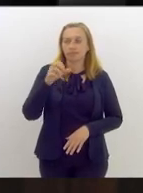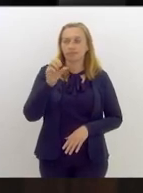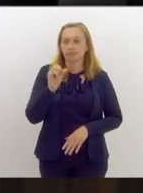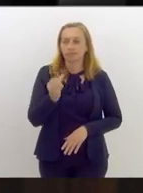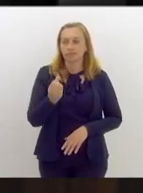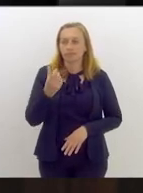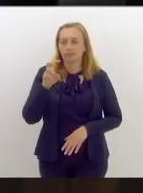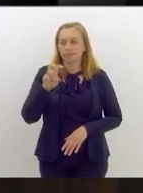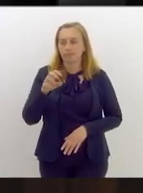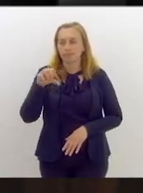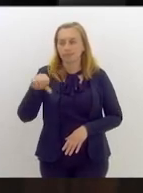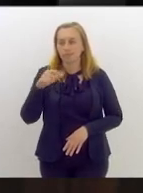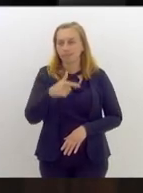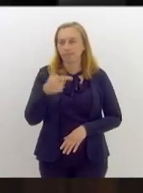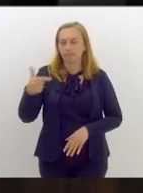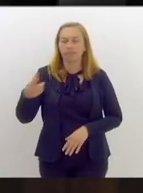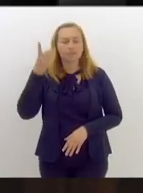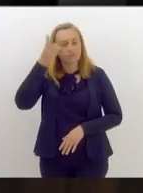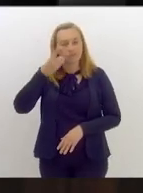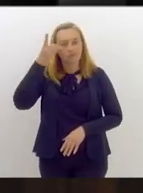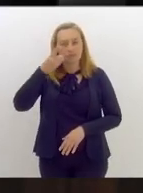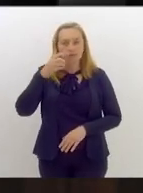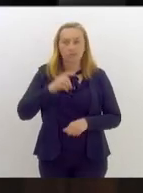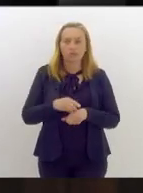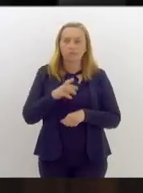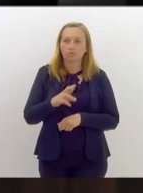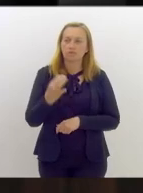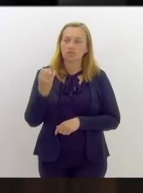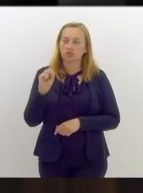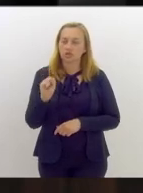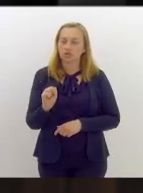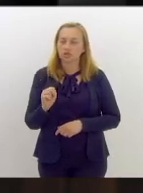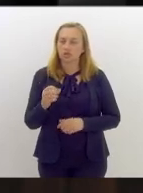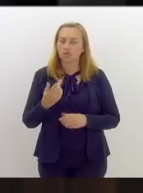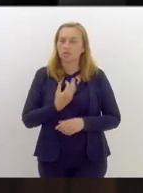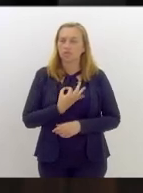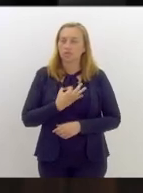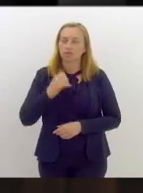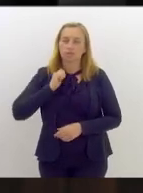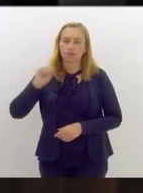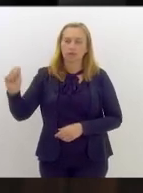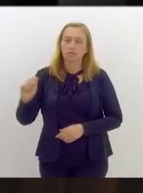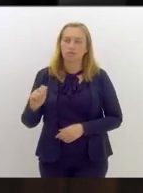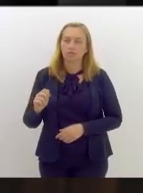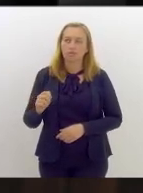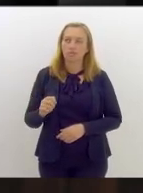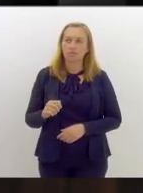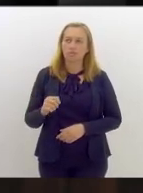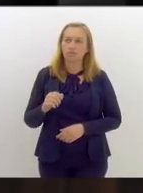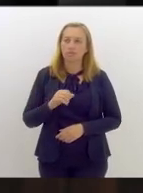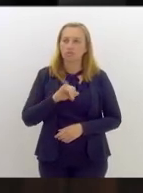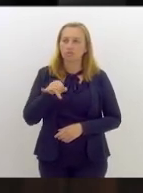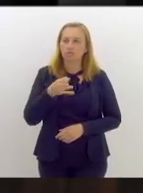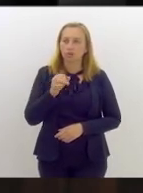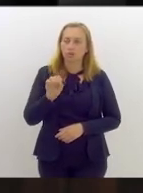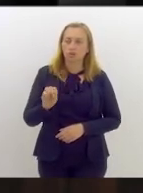1659 de 22, de autoria do deputado doutor Serginho, concede medalha de tiradentes respectivo diploma ao excelentíssimo senhor José